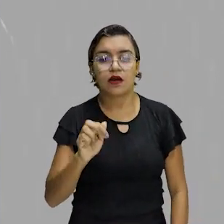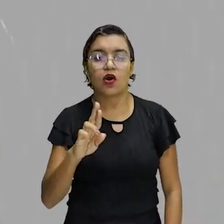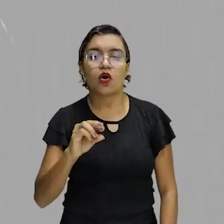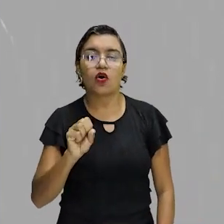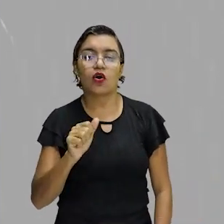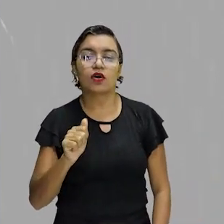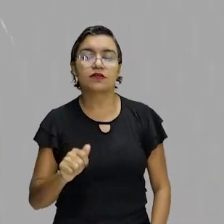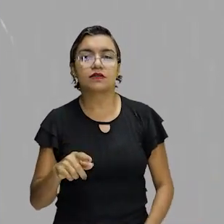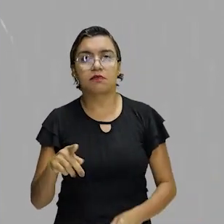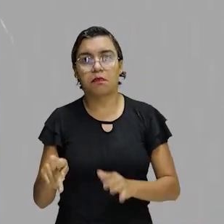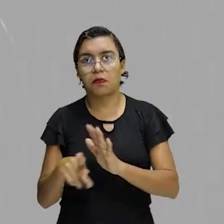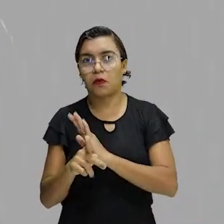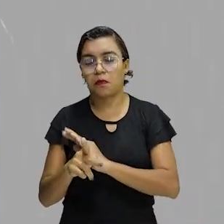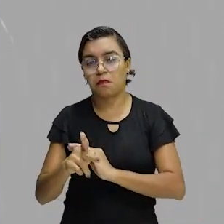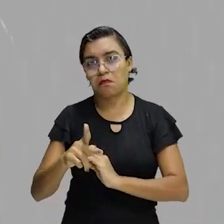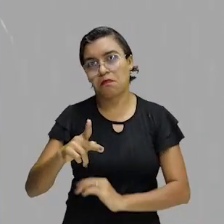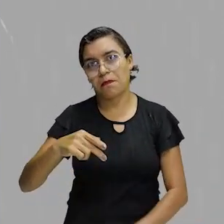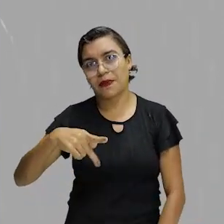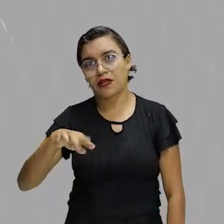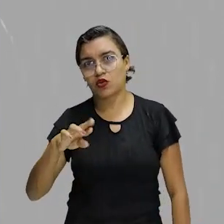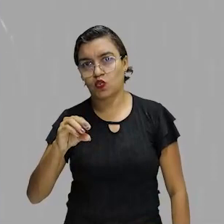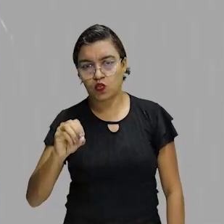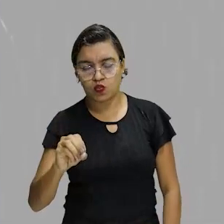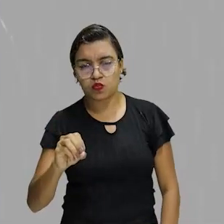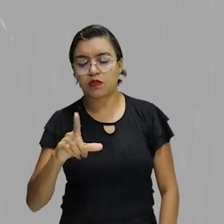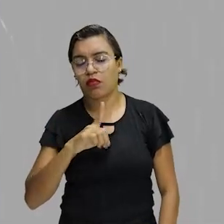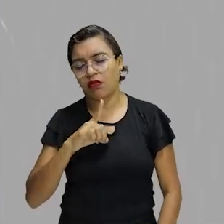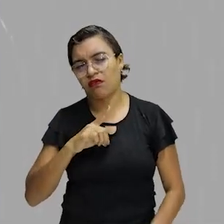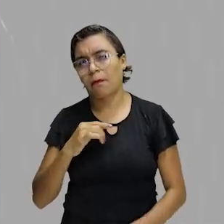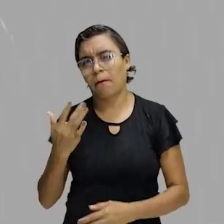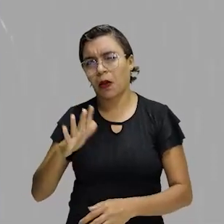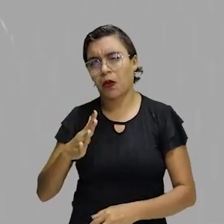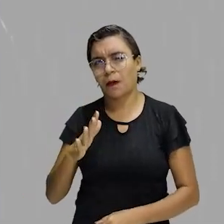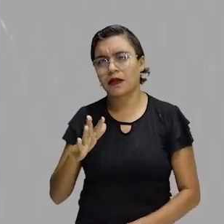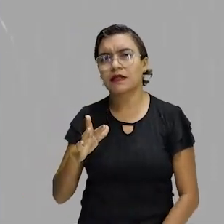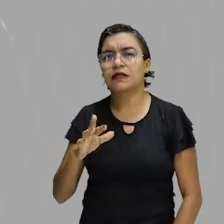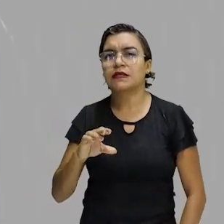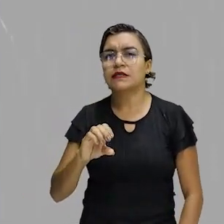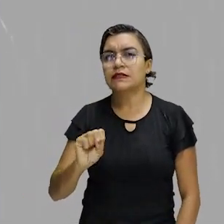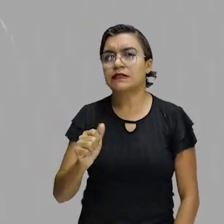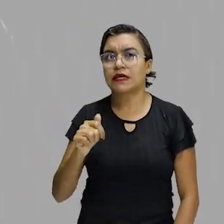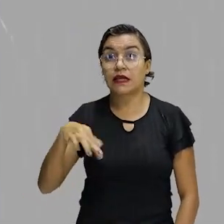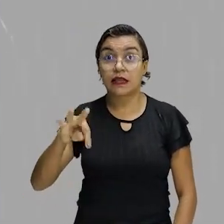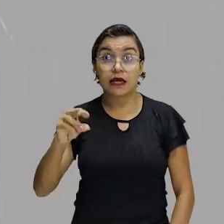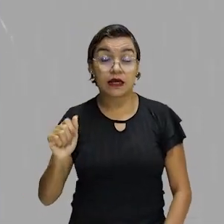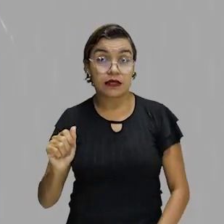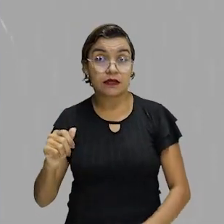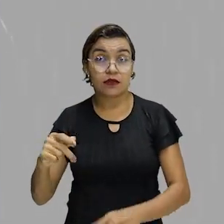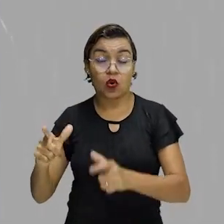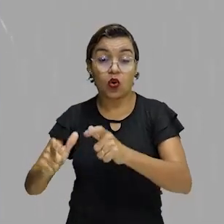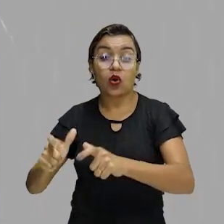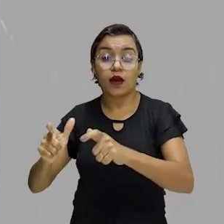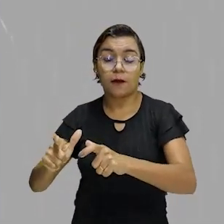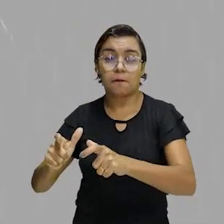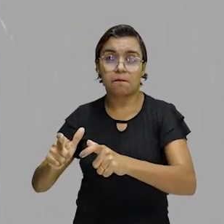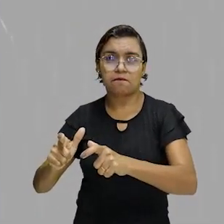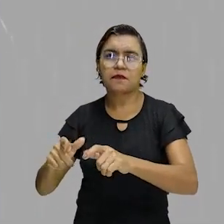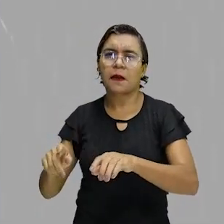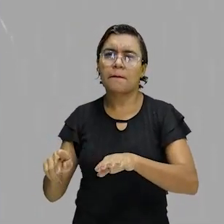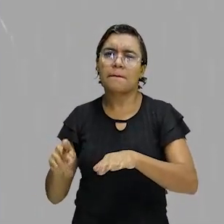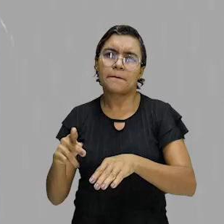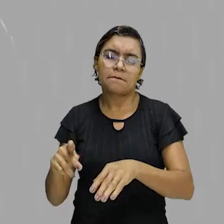assim também como terras indígenas na região ali de Santa Rita, certo? Santa Rosa dos Pretos é perto de Itapecuru já,